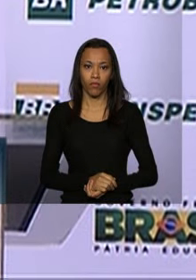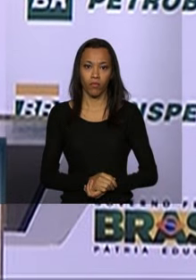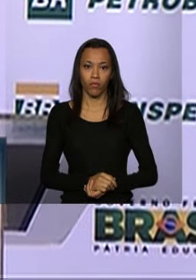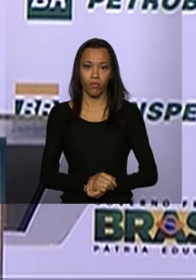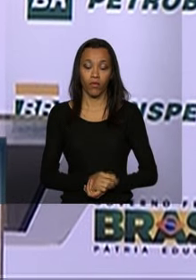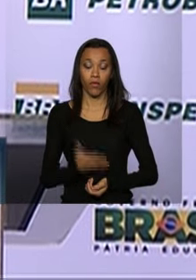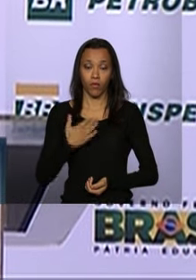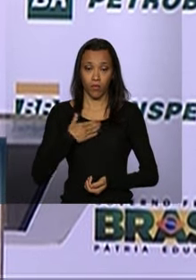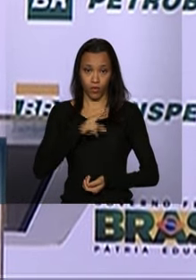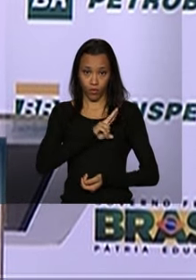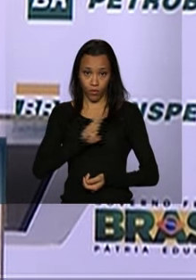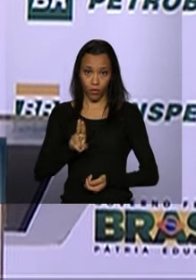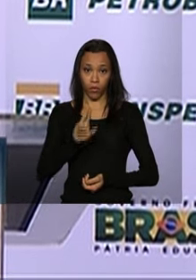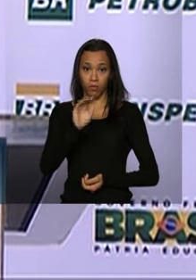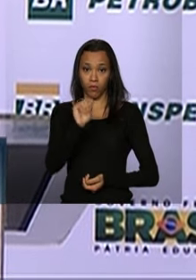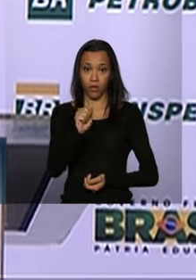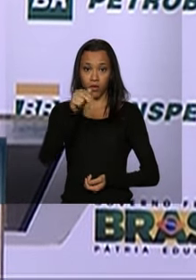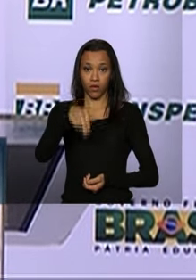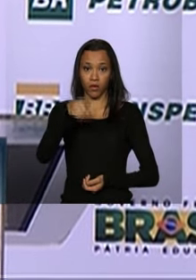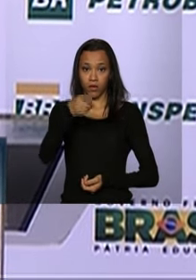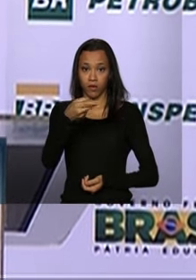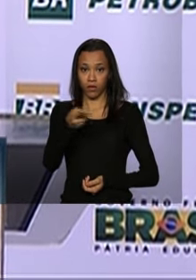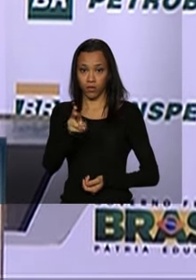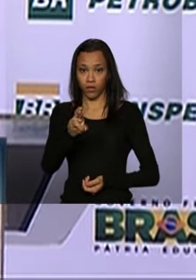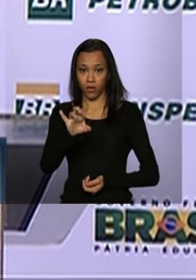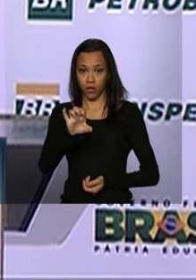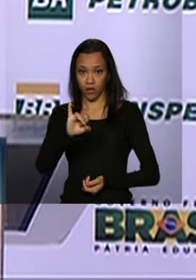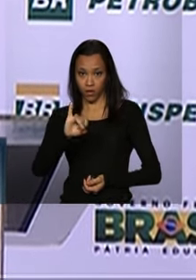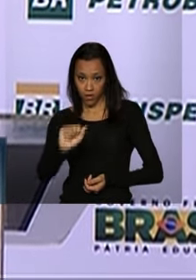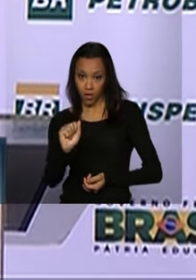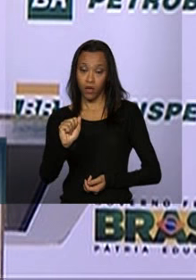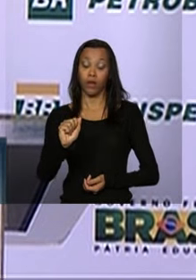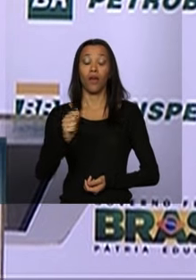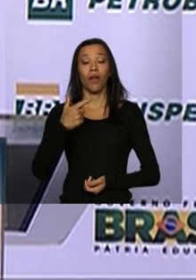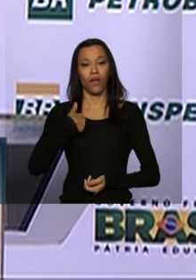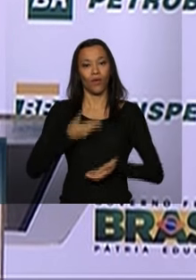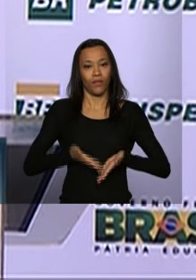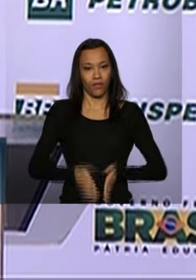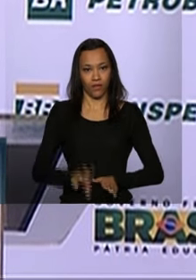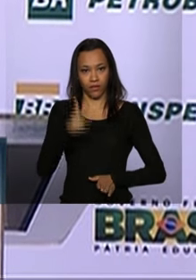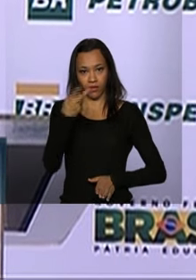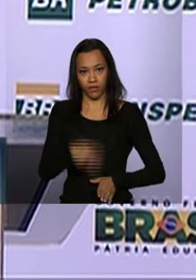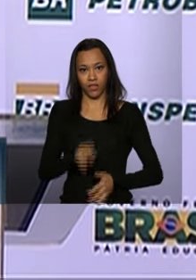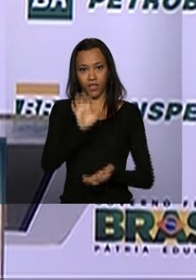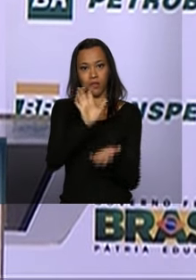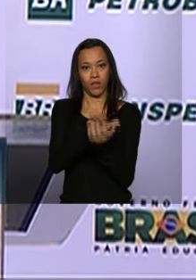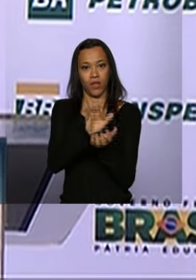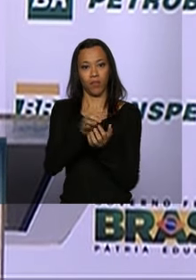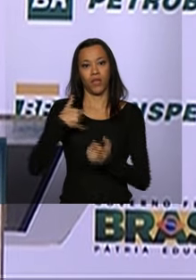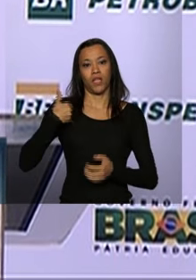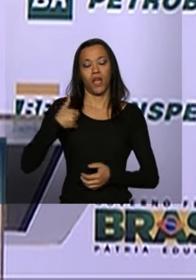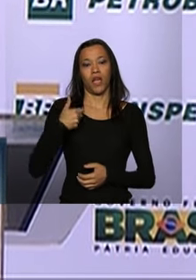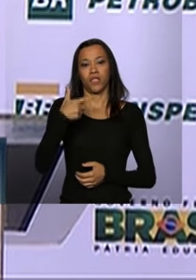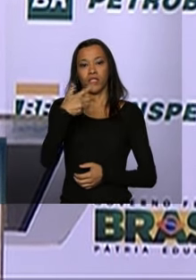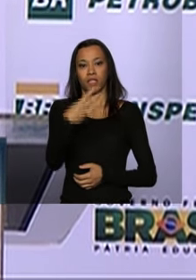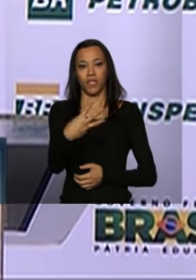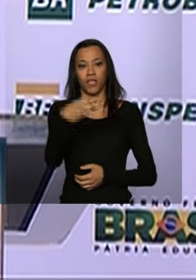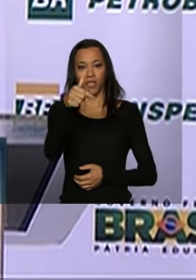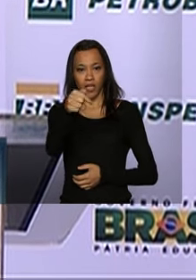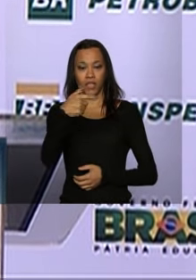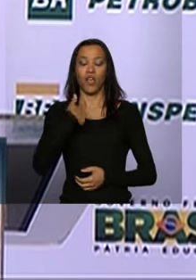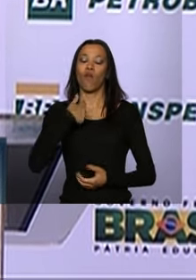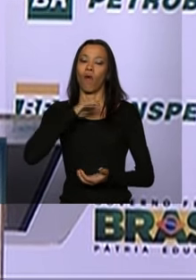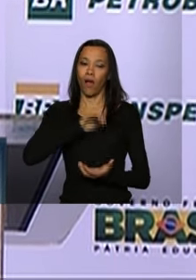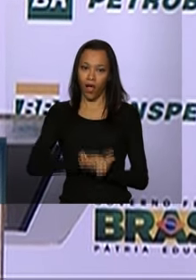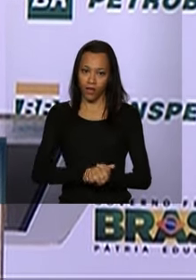Meu nome é Andréa Lisângela da Silva Nascimento, sou pernambucana, tenho 37 anos, sou